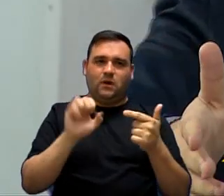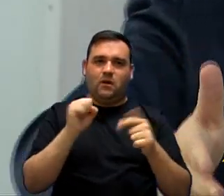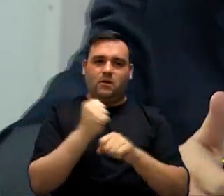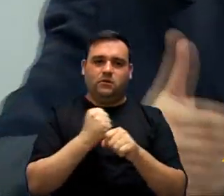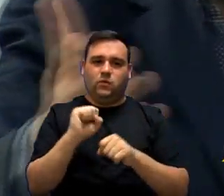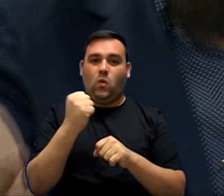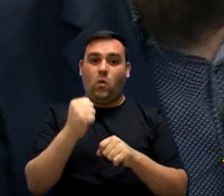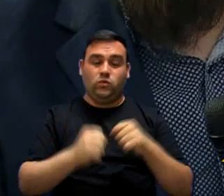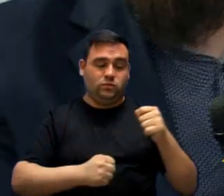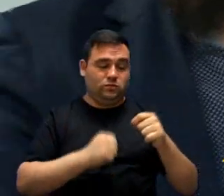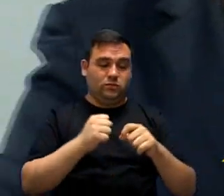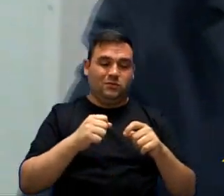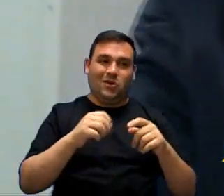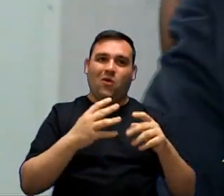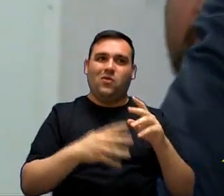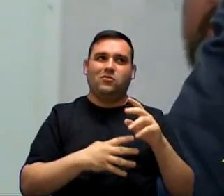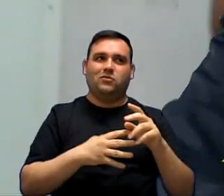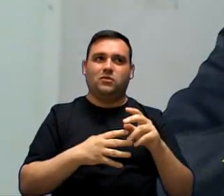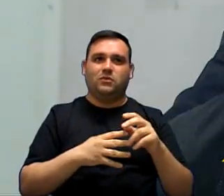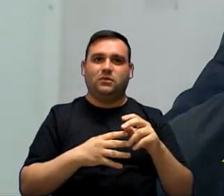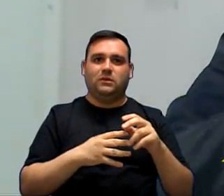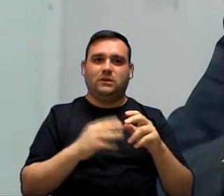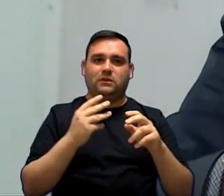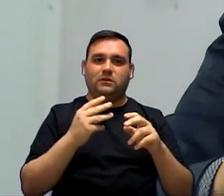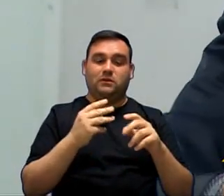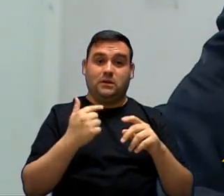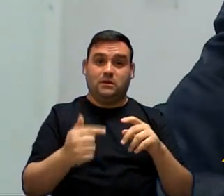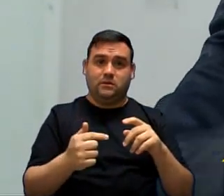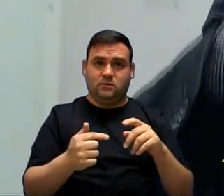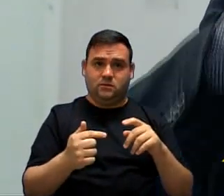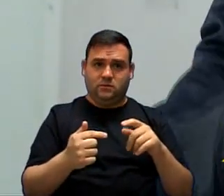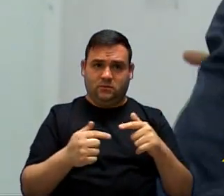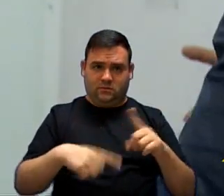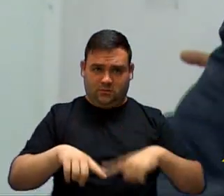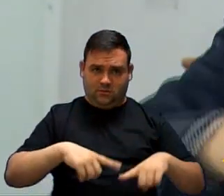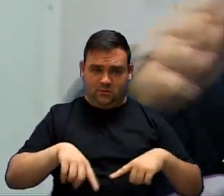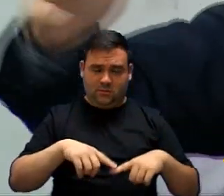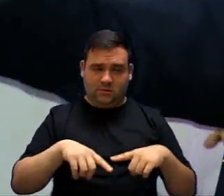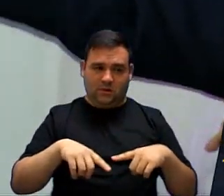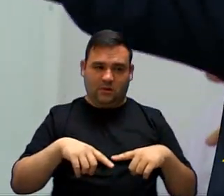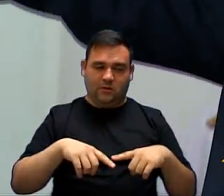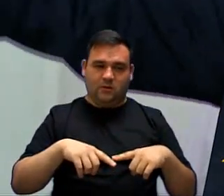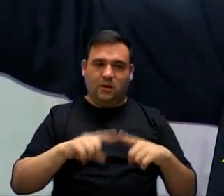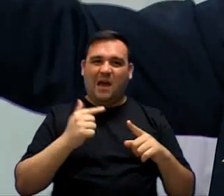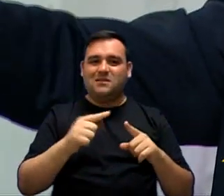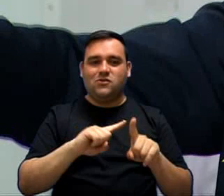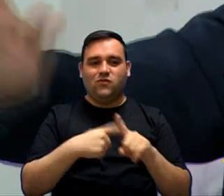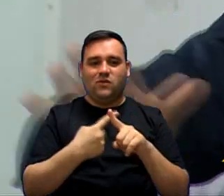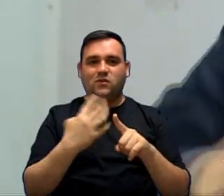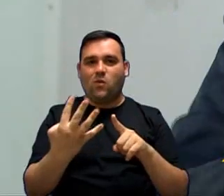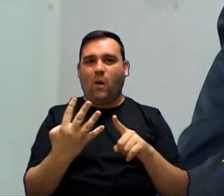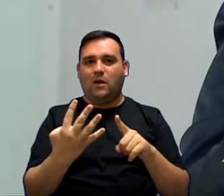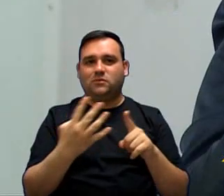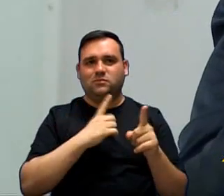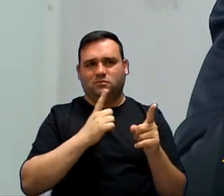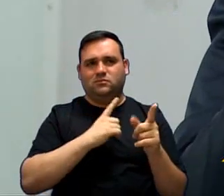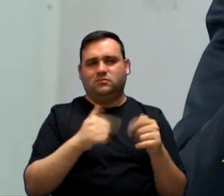já, né? Oitavo mandato, sétimo? Mas já está na prefeitura desde sempre, né?